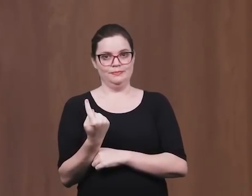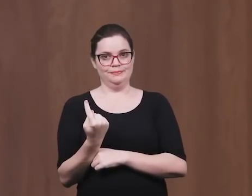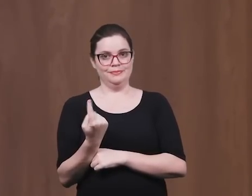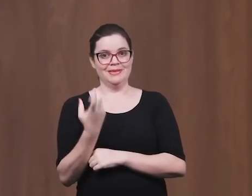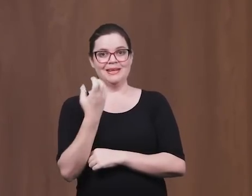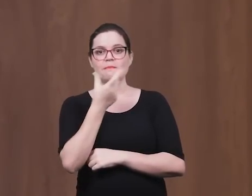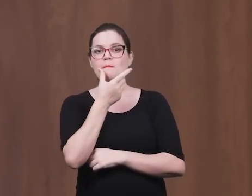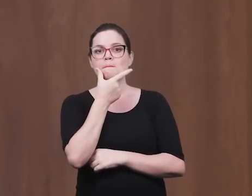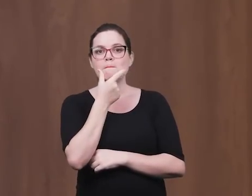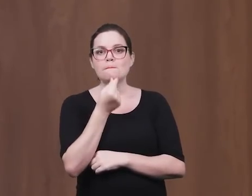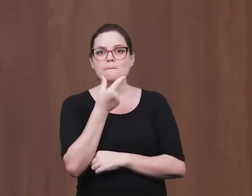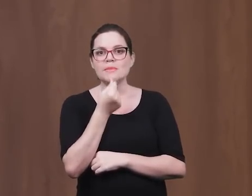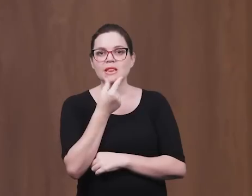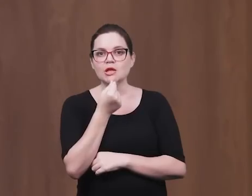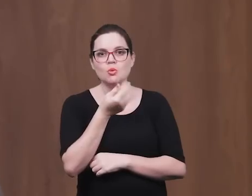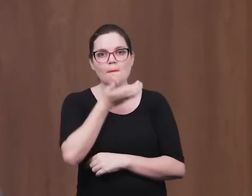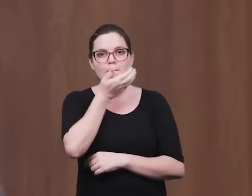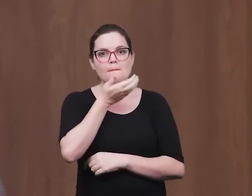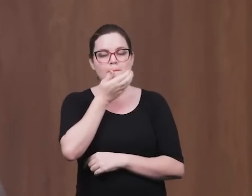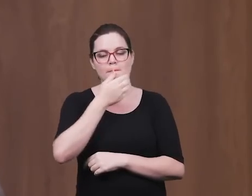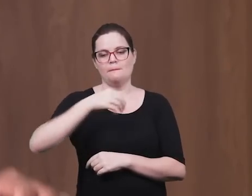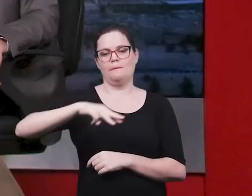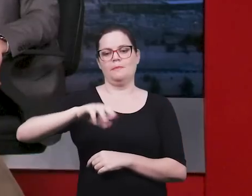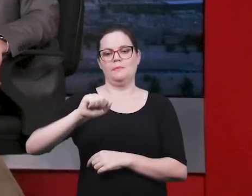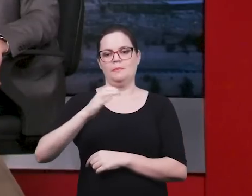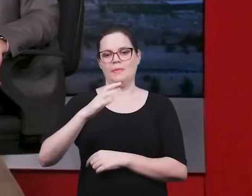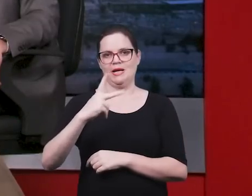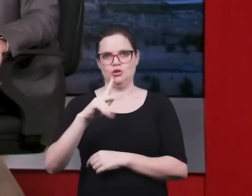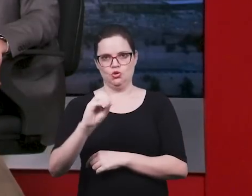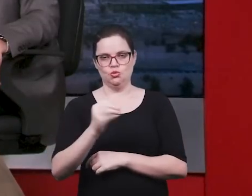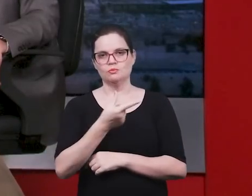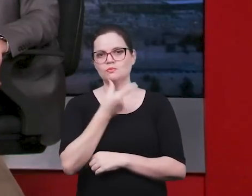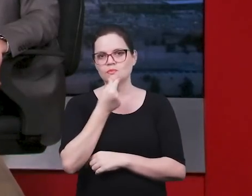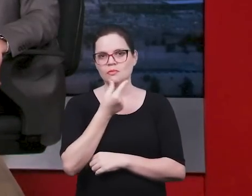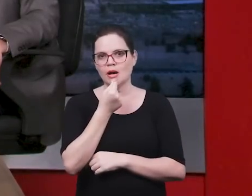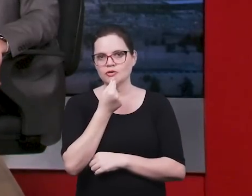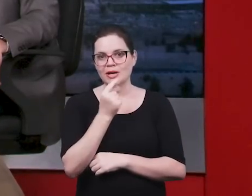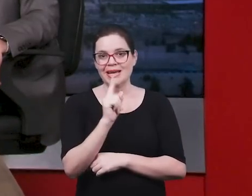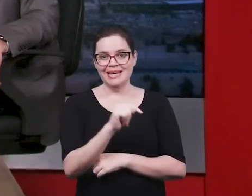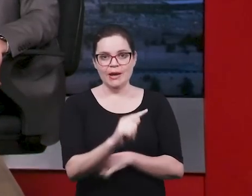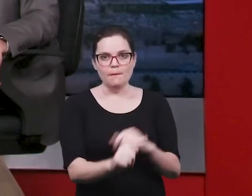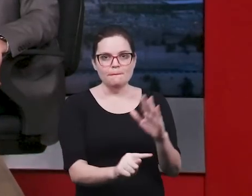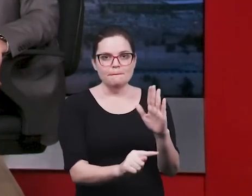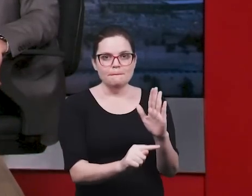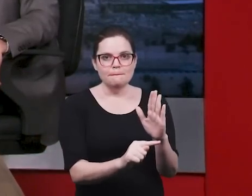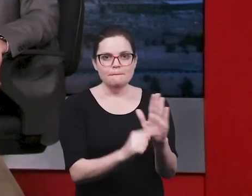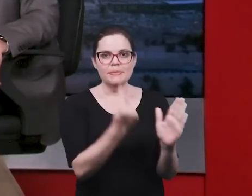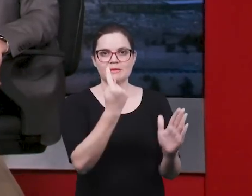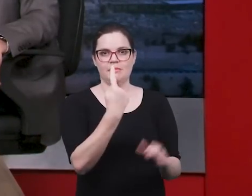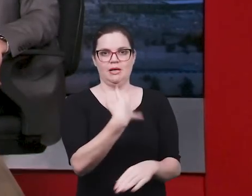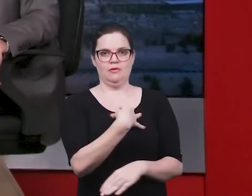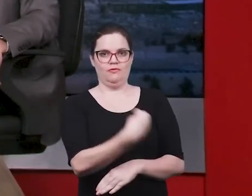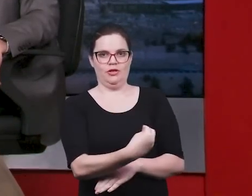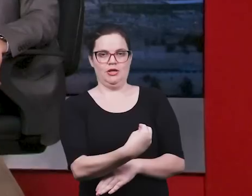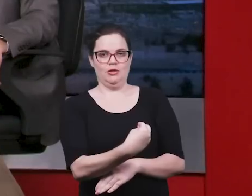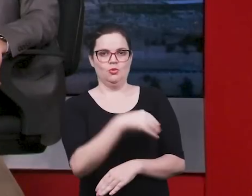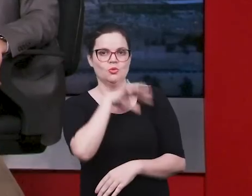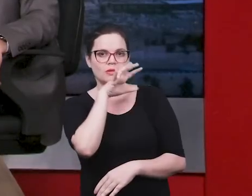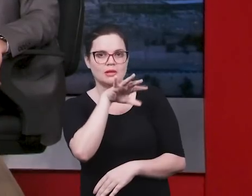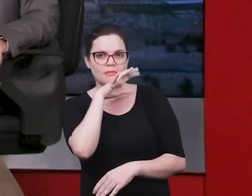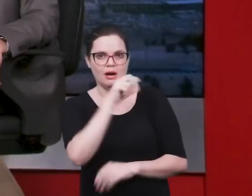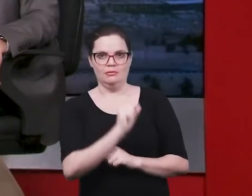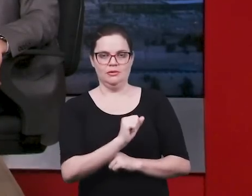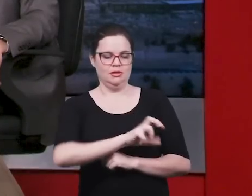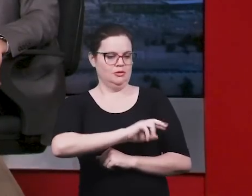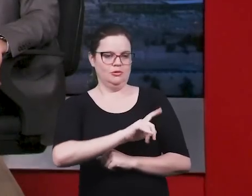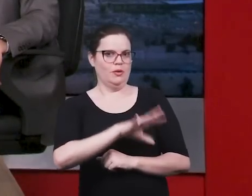preferência. E que era também o primogênito dos animais, não era qualquer cordeiro, né?